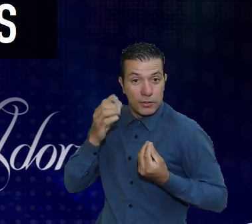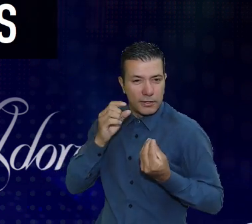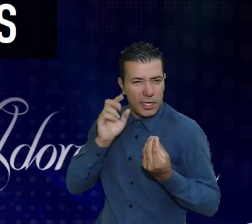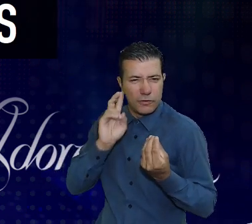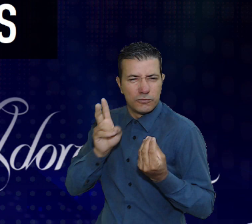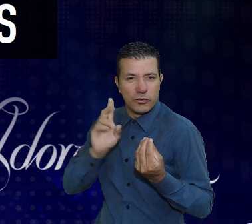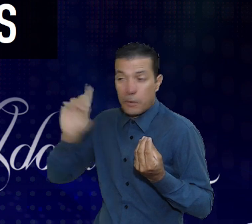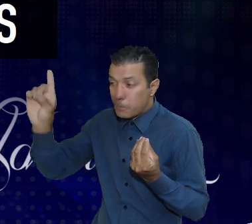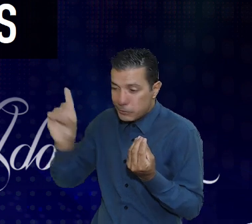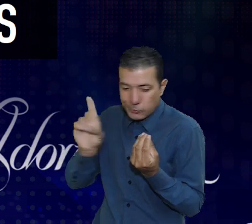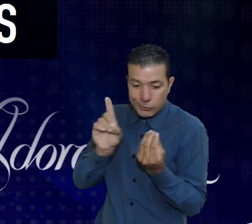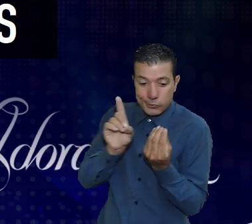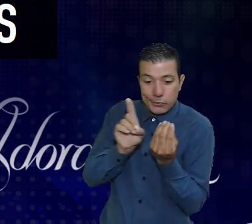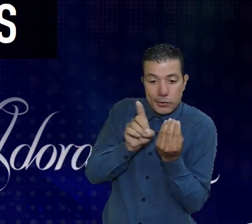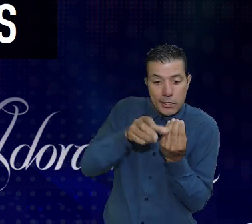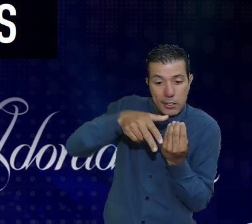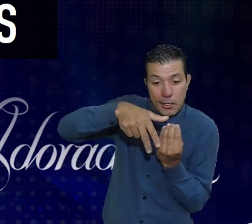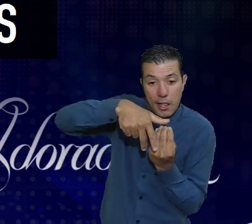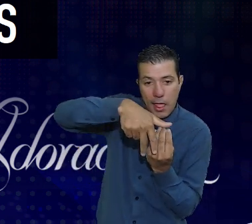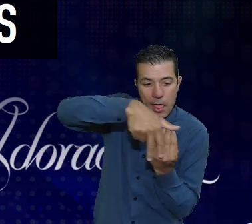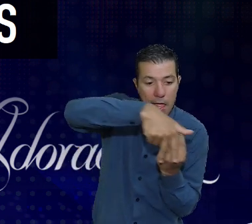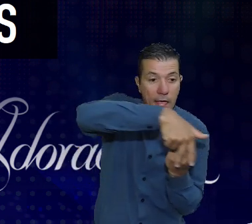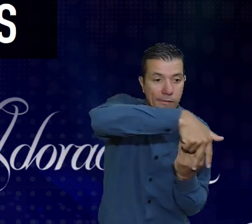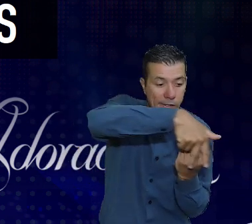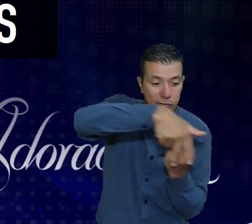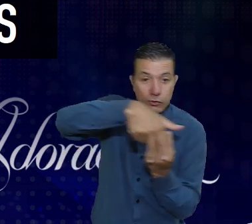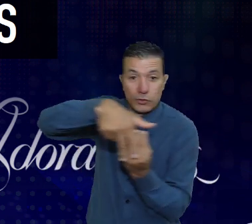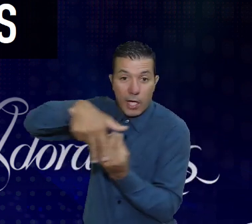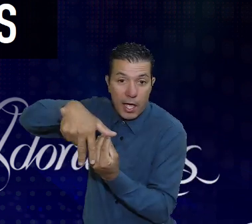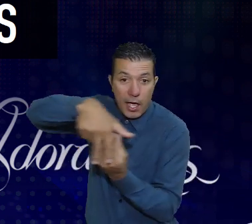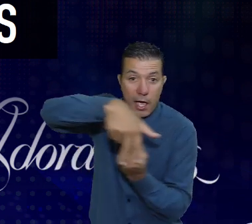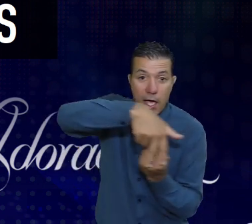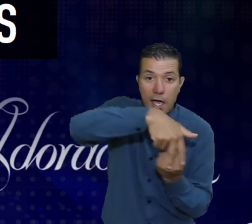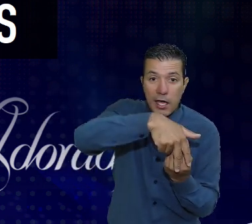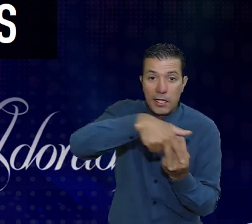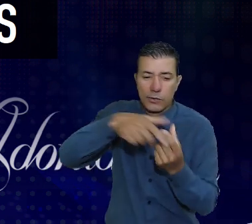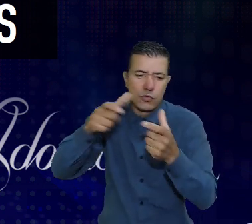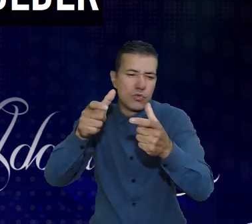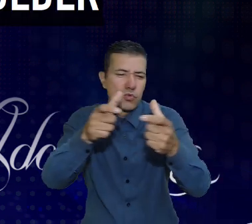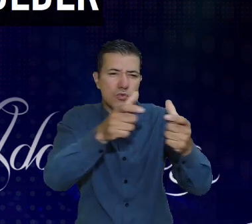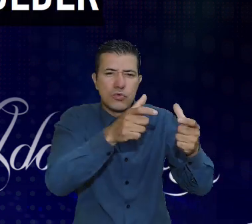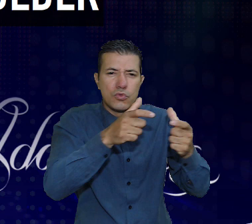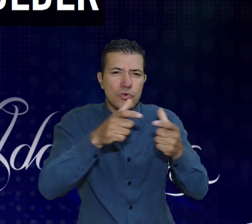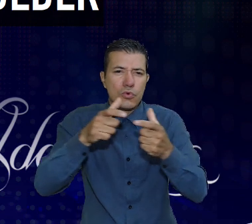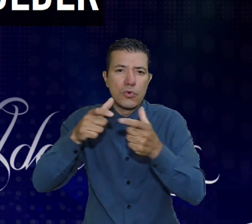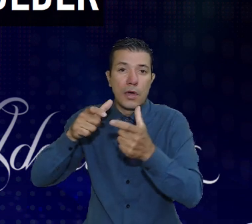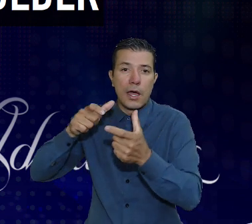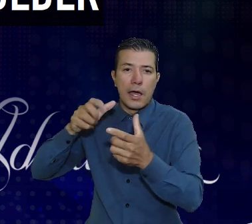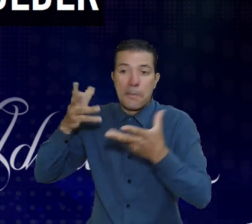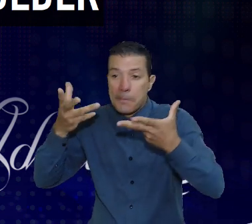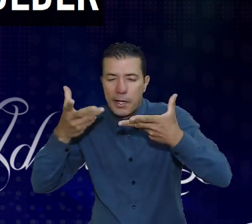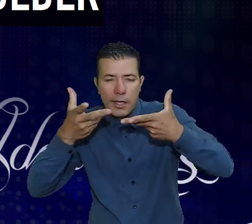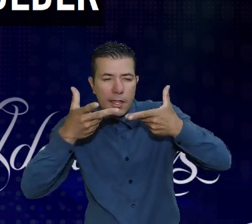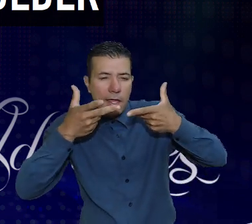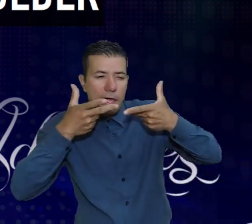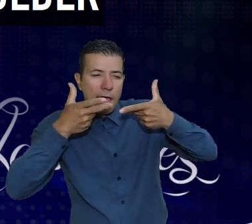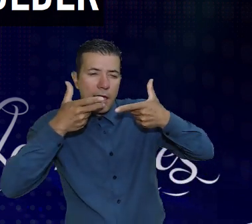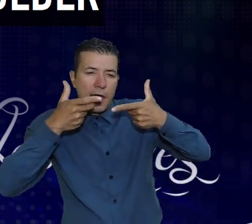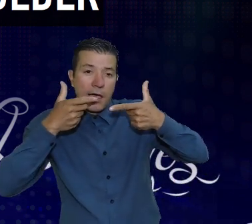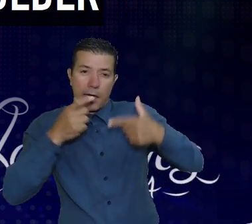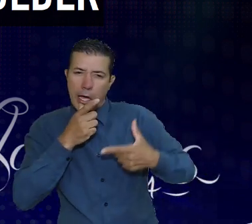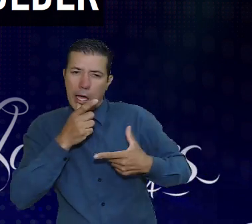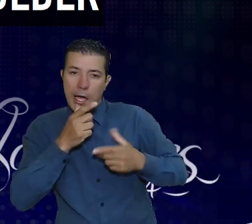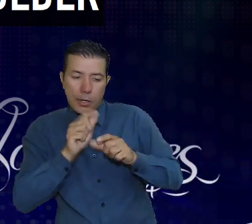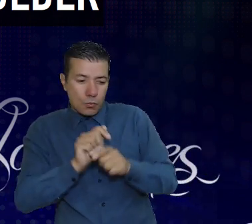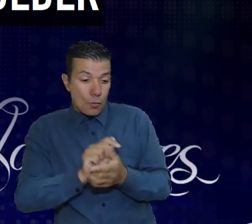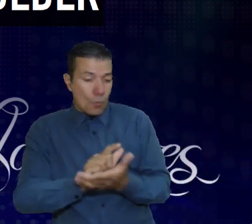cercarás. Meu pastor me leva a lugares altos, de água limpa